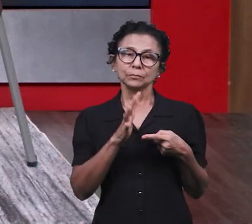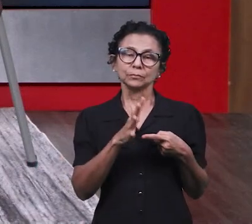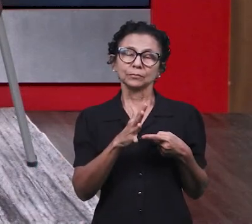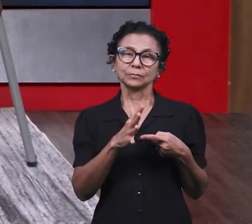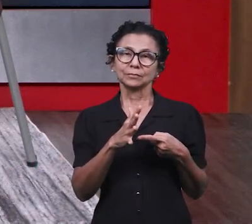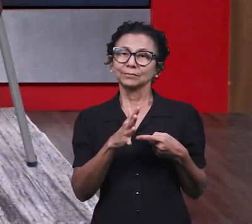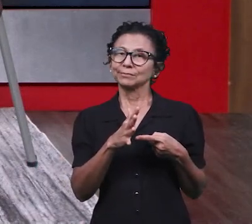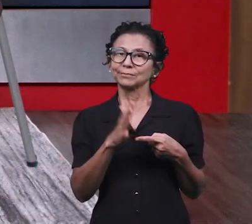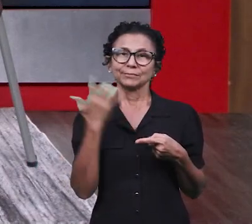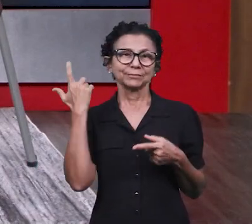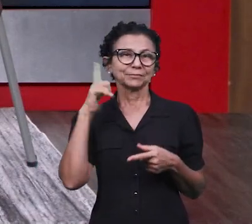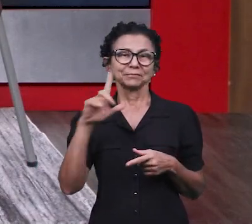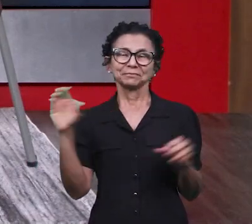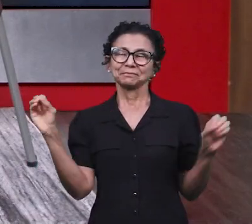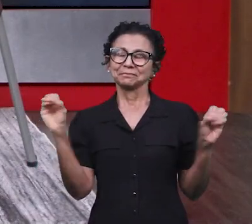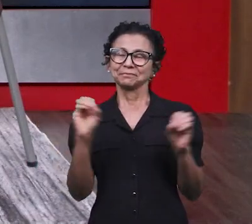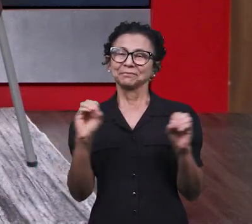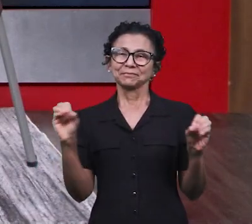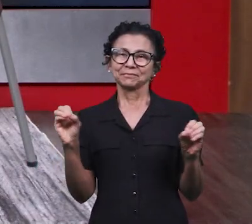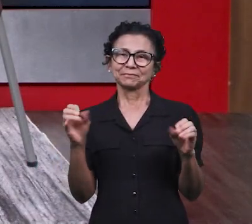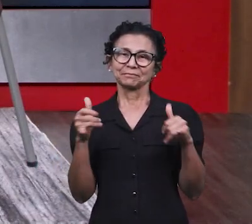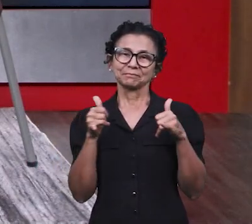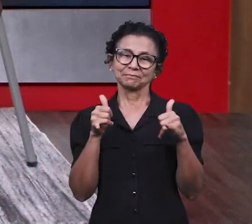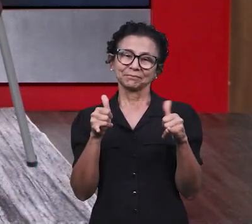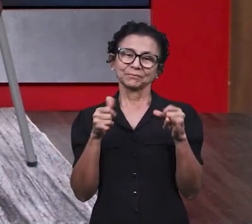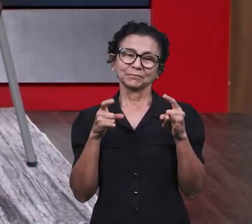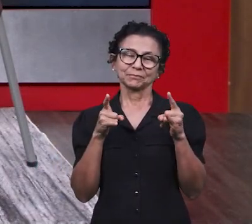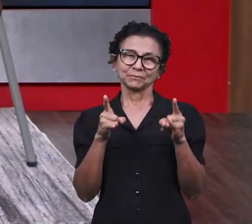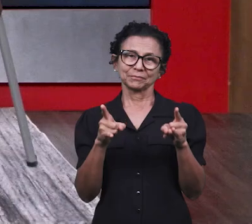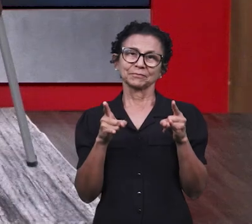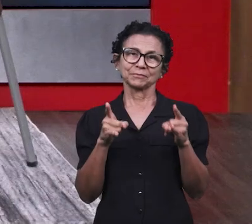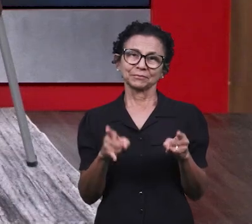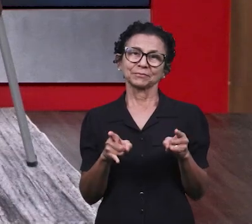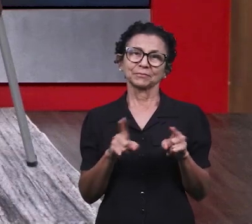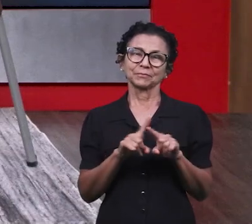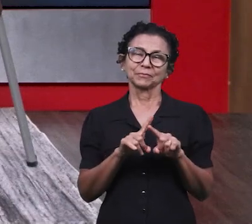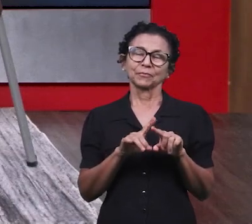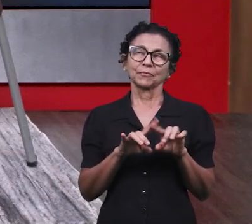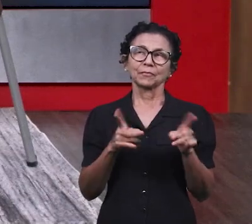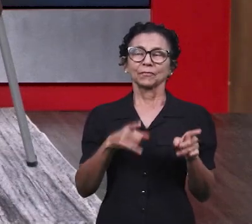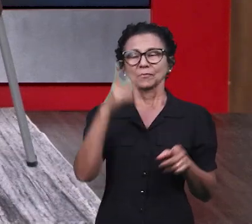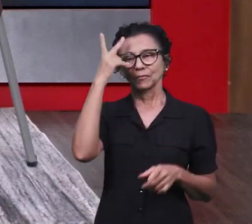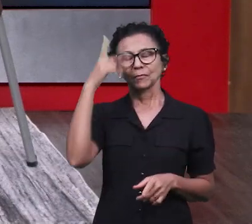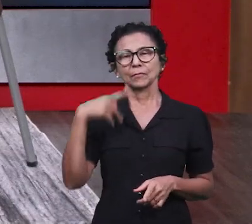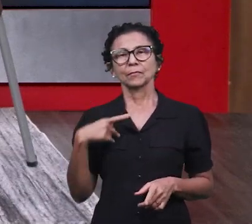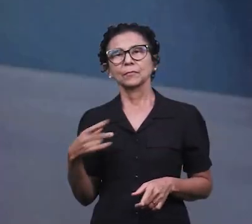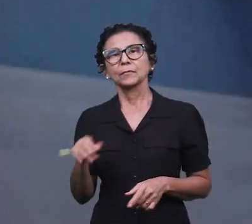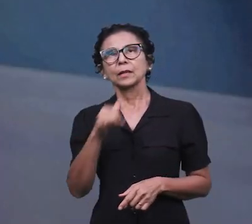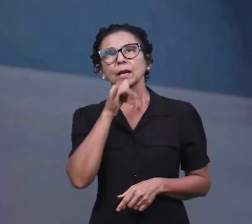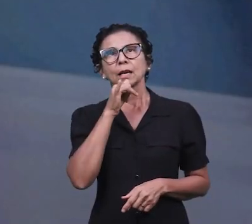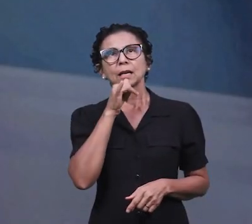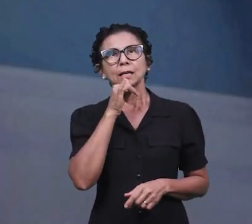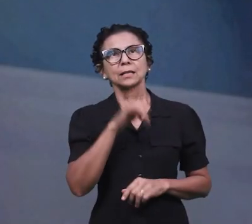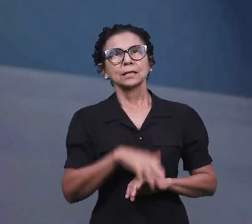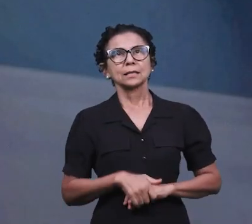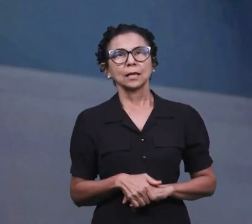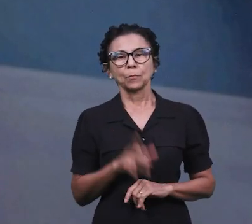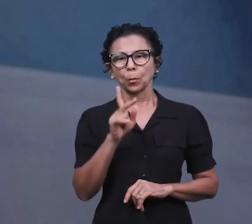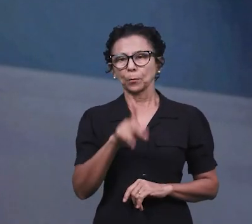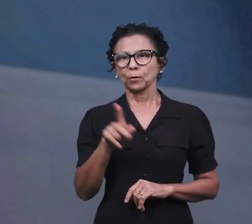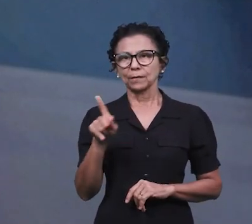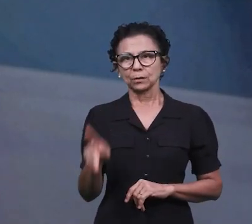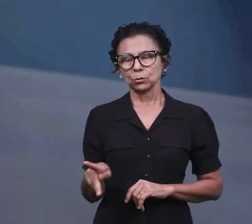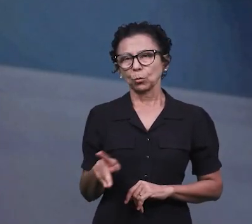humana faz, né, vão ser preservadas. Empregos como, por exemplo, como professor, eu particularmente não creio que vai acabar, porque